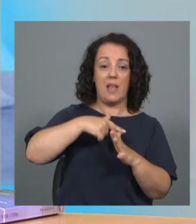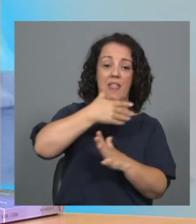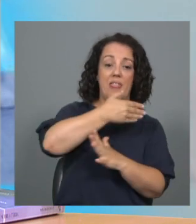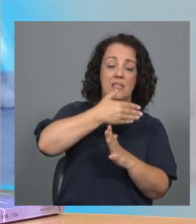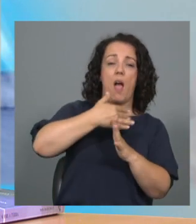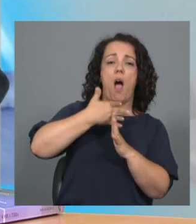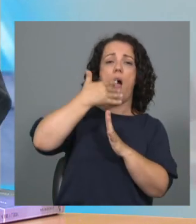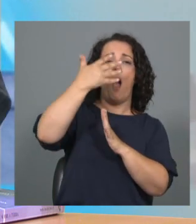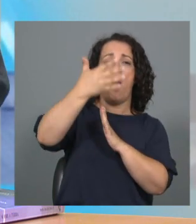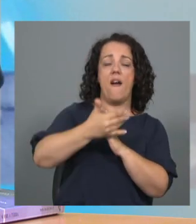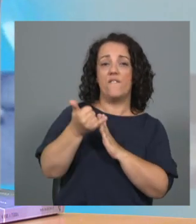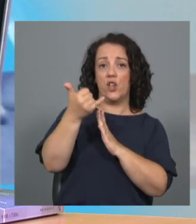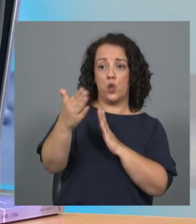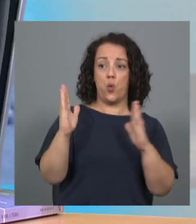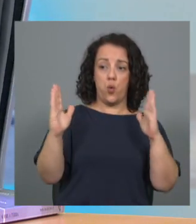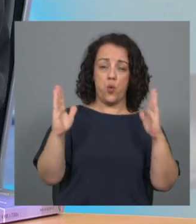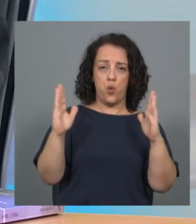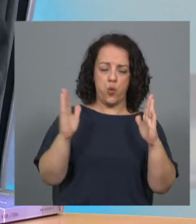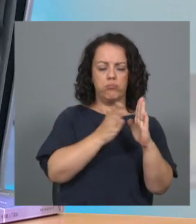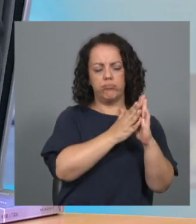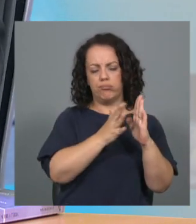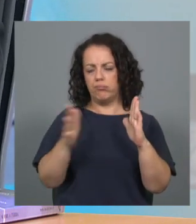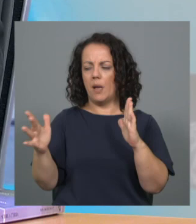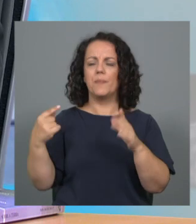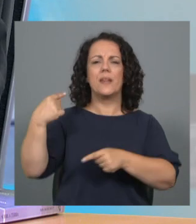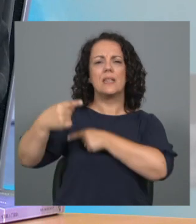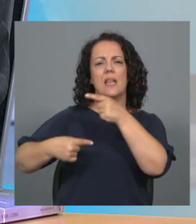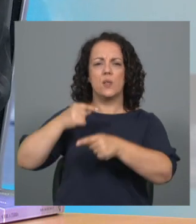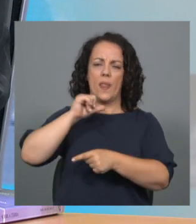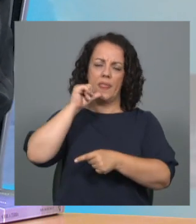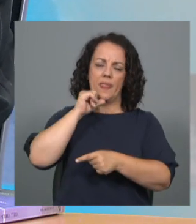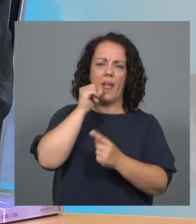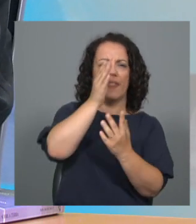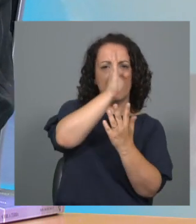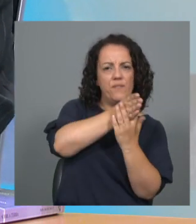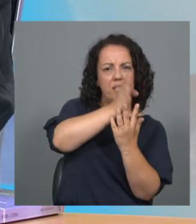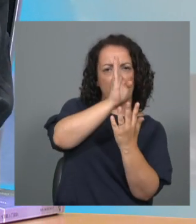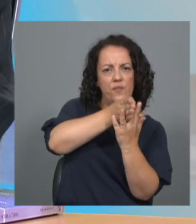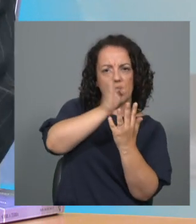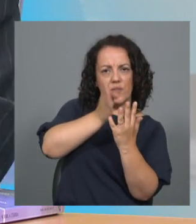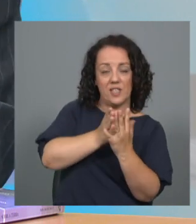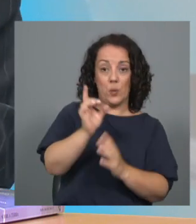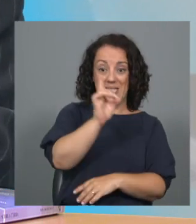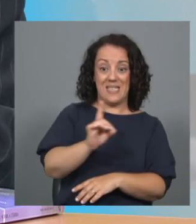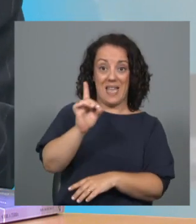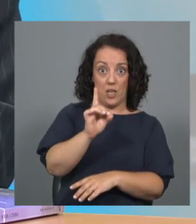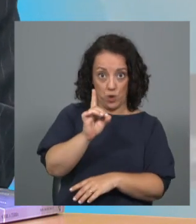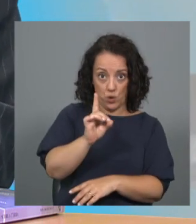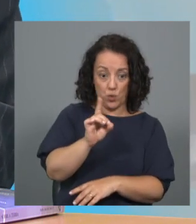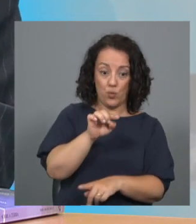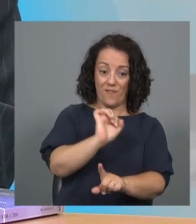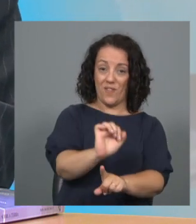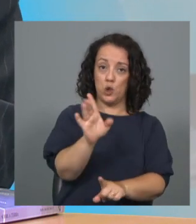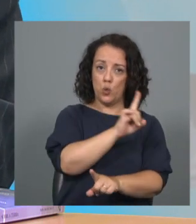21º, seguindo uma tradição que normalmente se faz de dividir este capítulo 6 de João em diversas etapas,